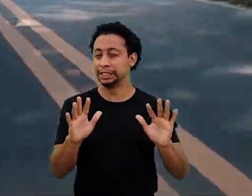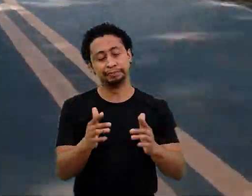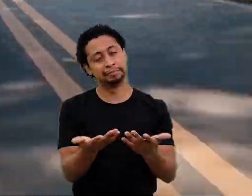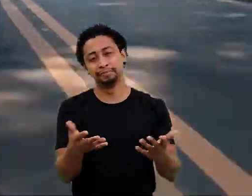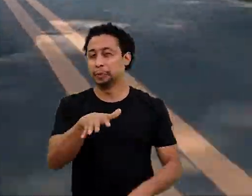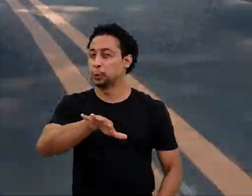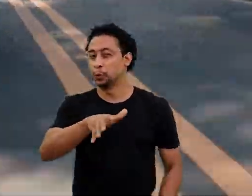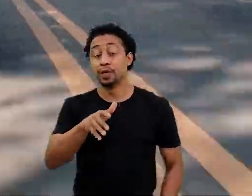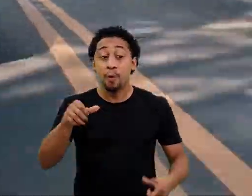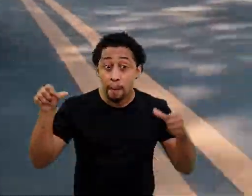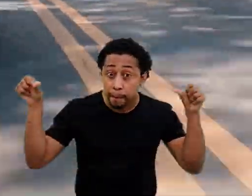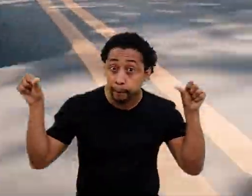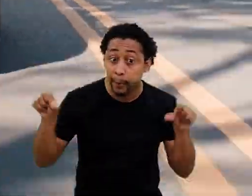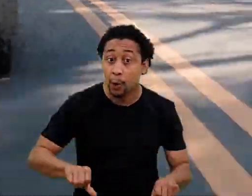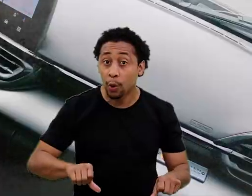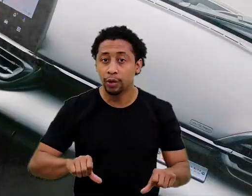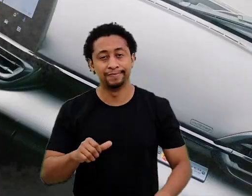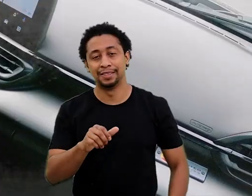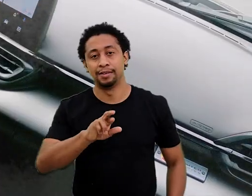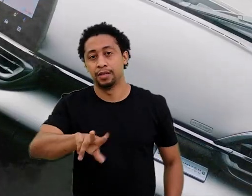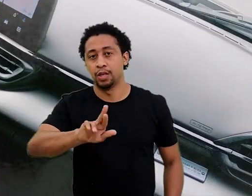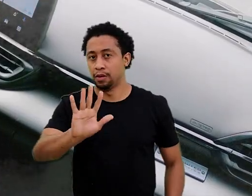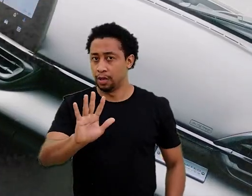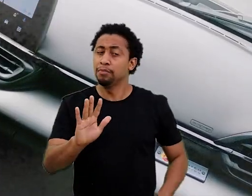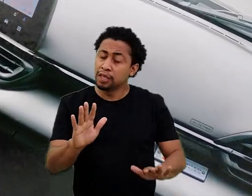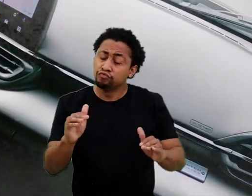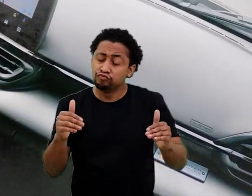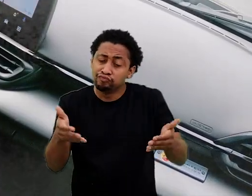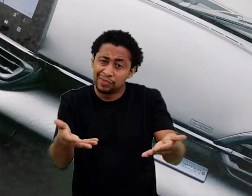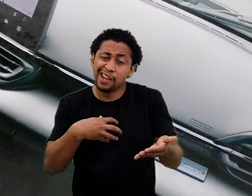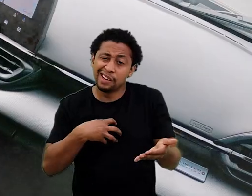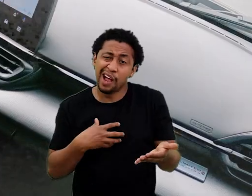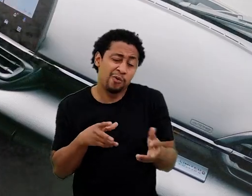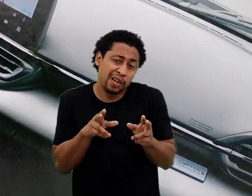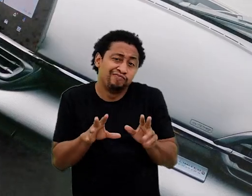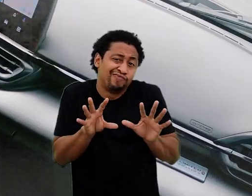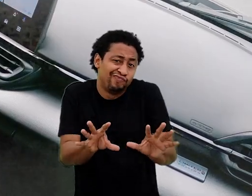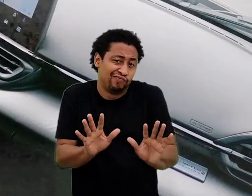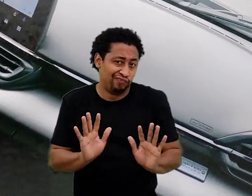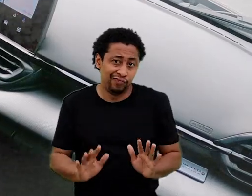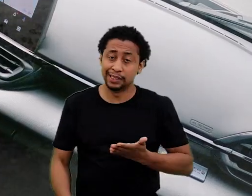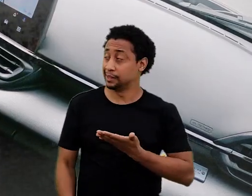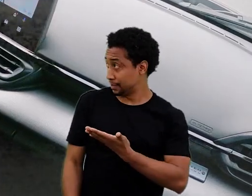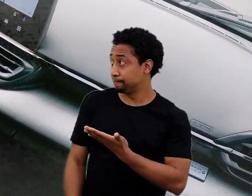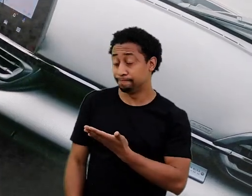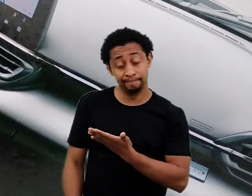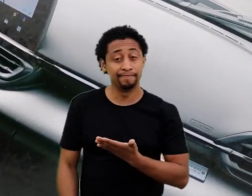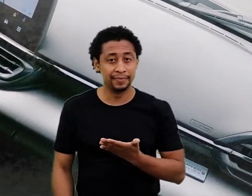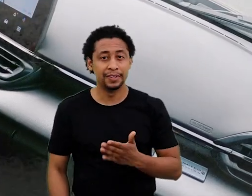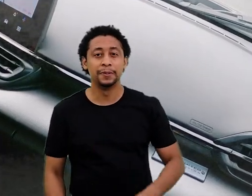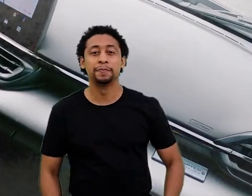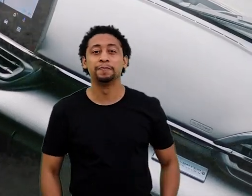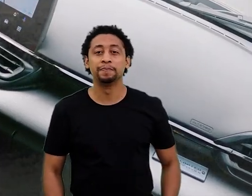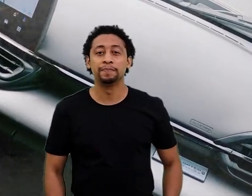definitivamente também não figura dos piores, tá? Então acho que tá dentro do que você espera dessa categoria mesmo, tá? Não é algo que desabona